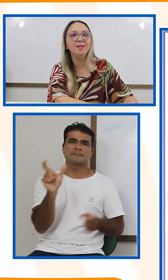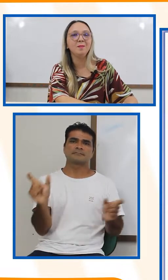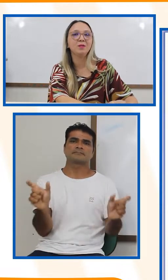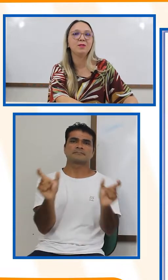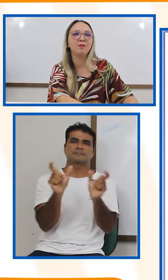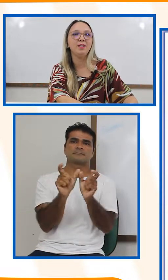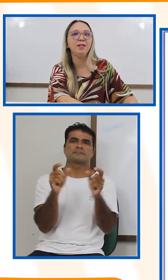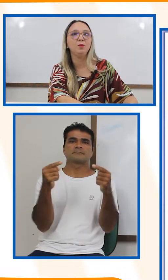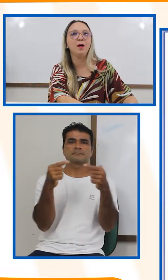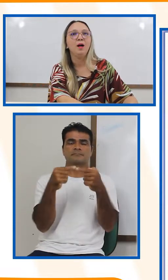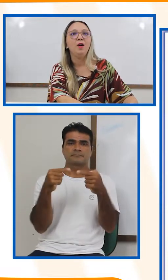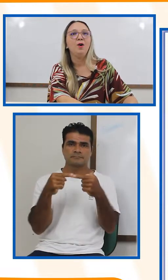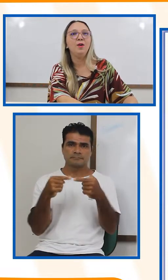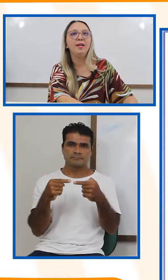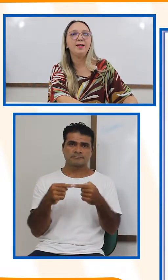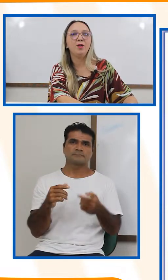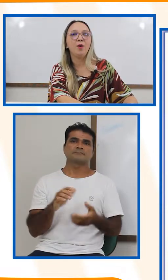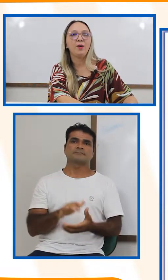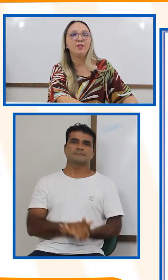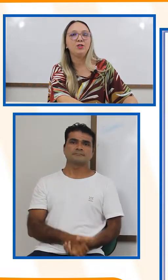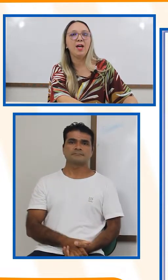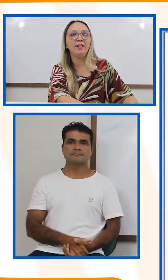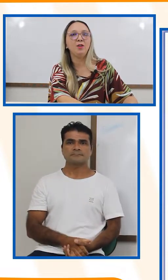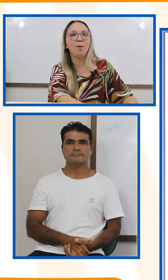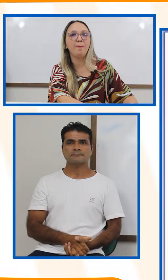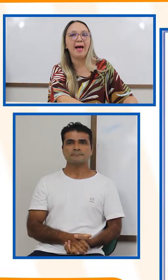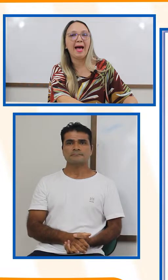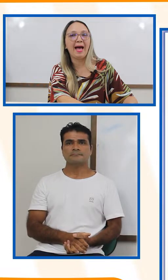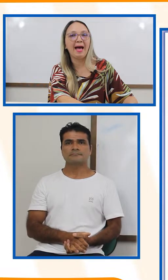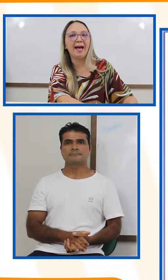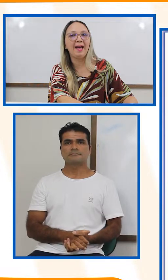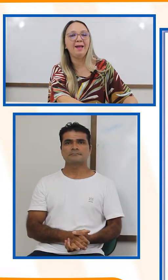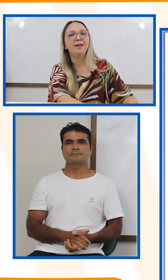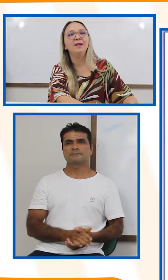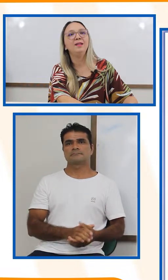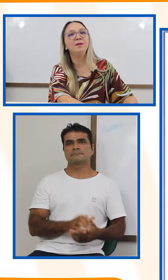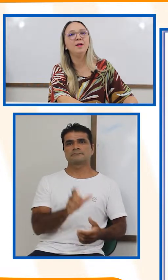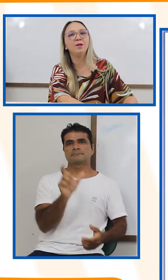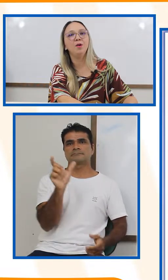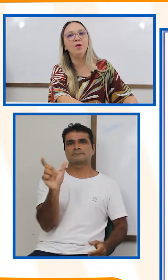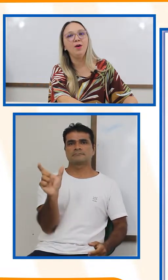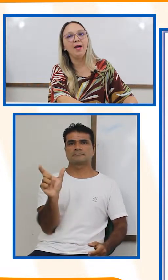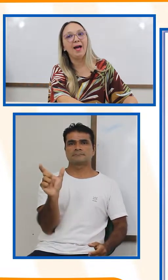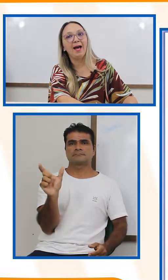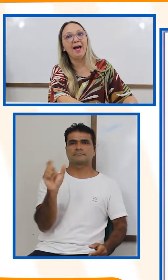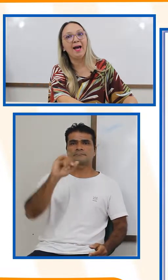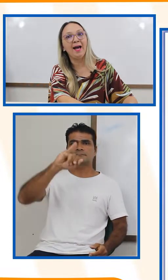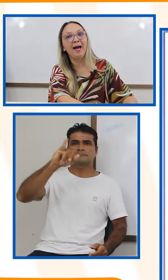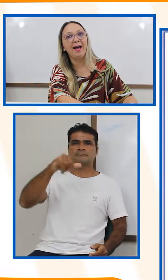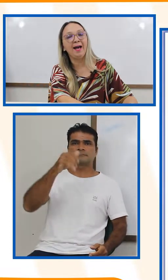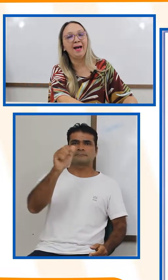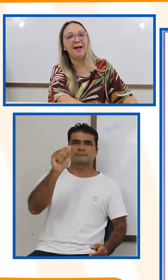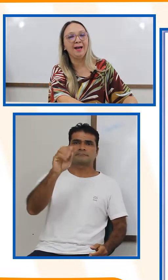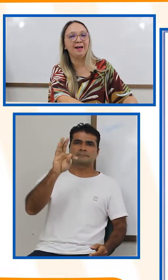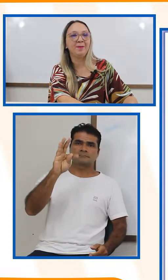tem rima no trava-língua. Olhem aqui, ó. Jatobá rima com A.